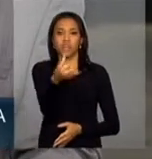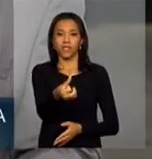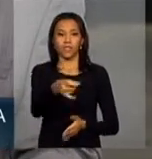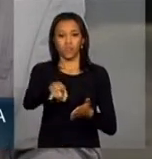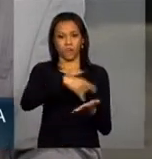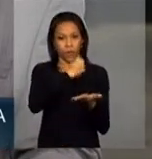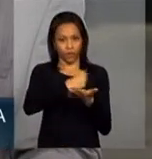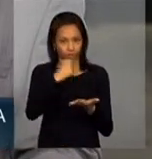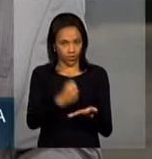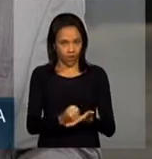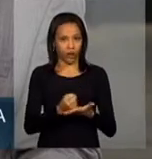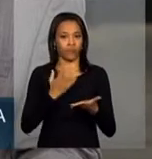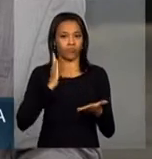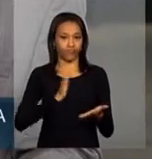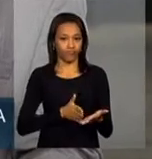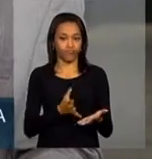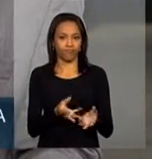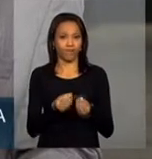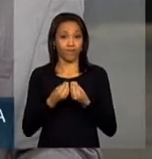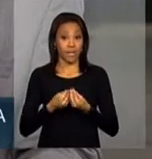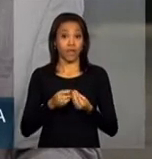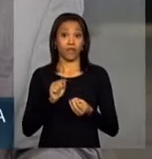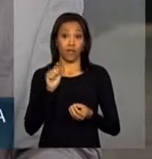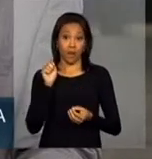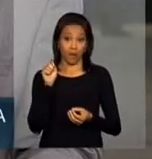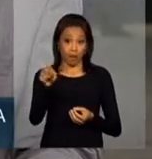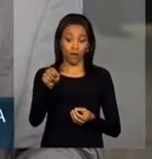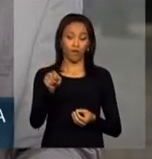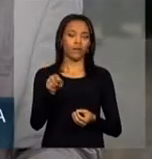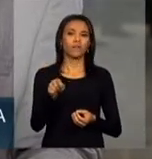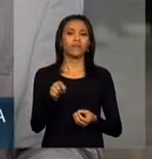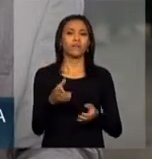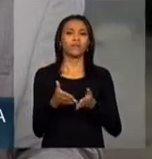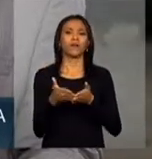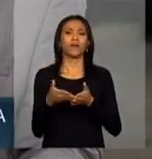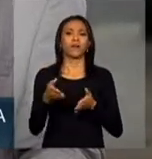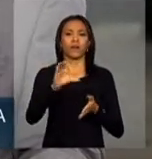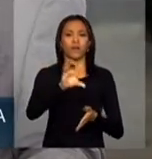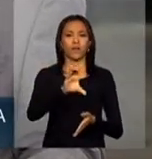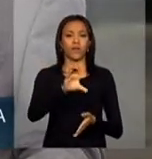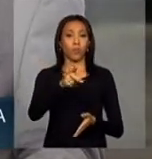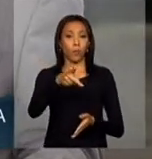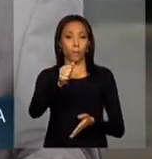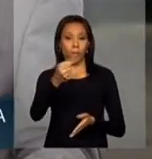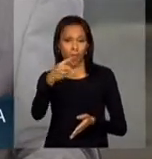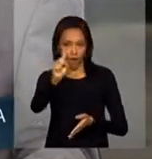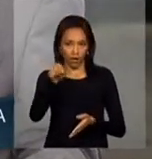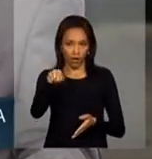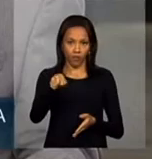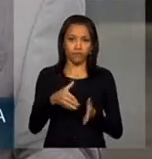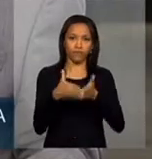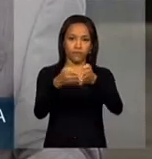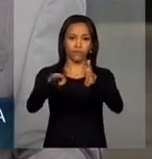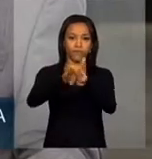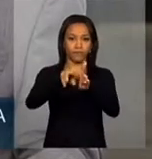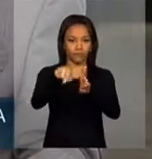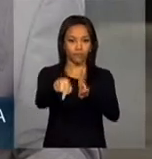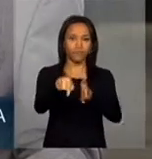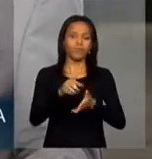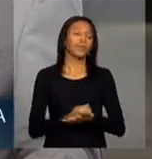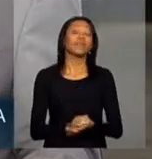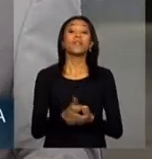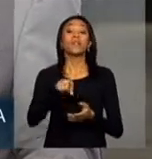contratos dos terminais da Companhia Docas do Pará. Concluído